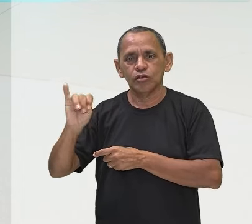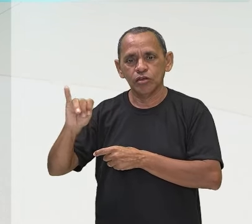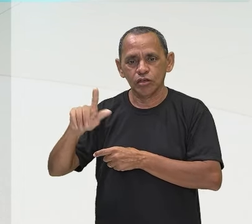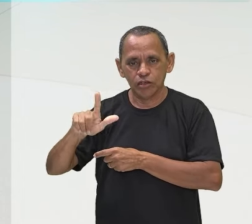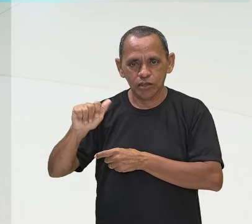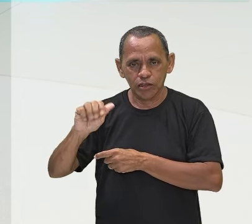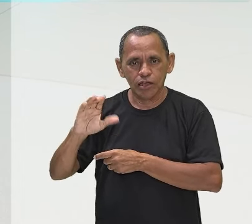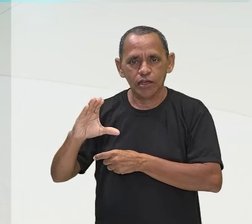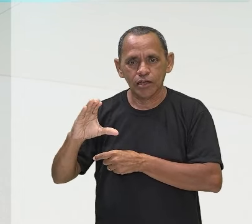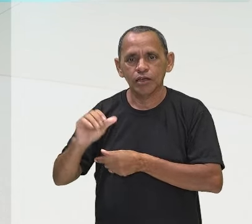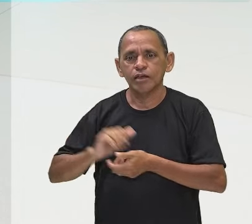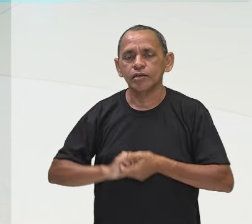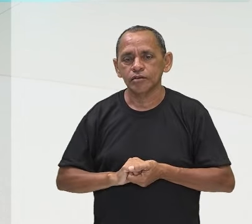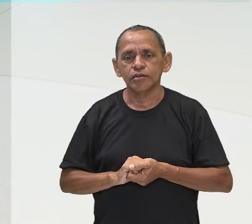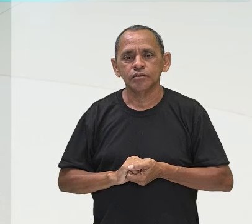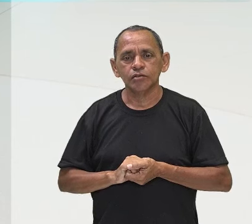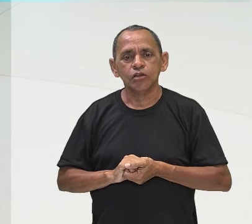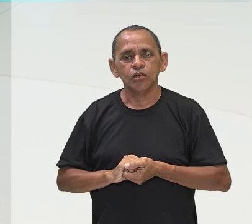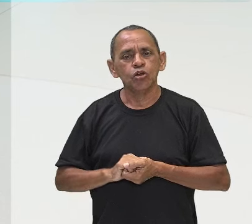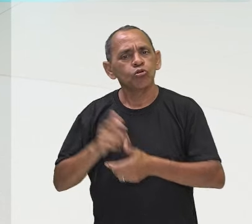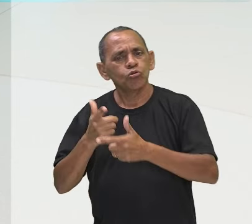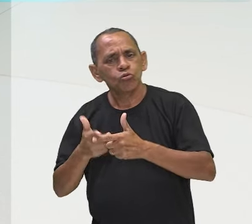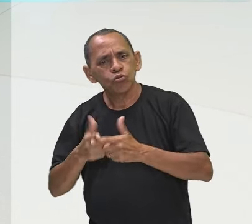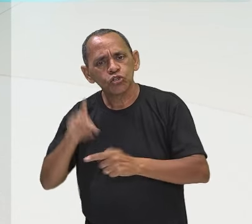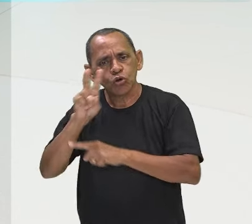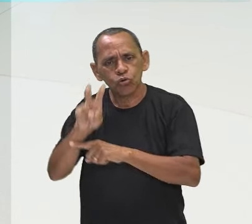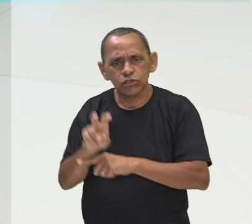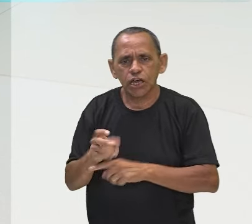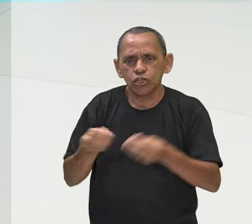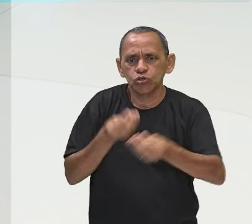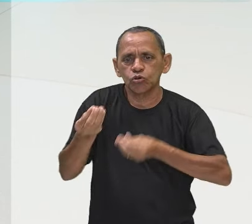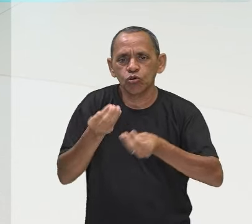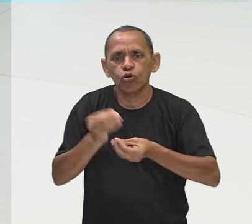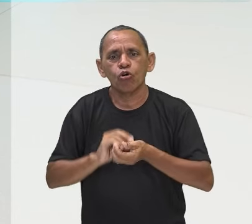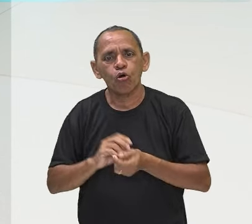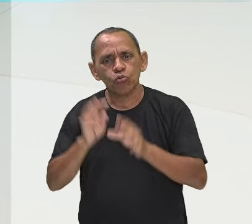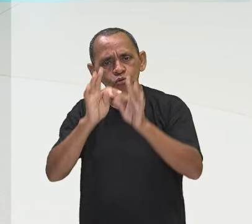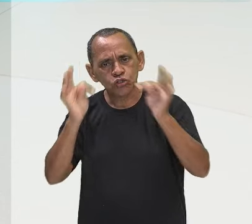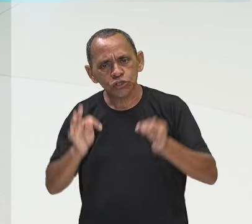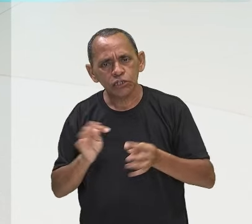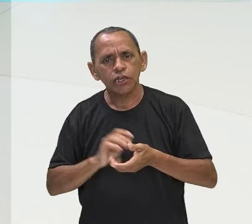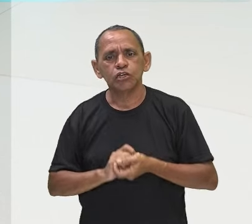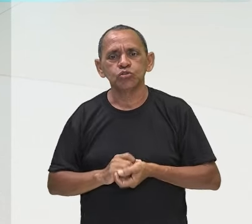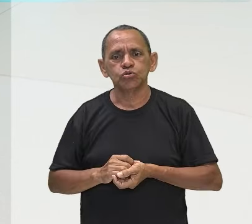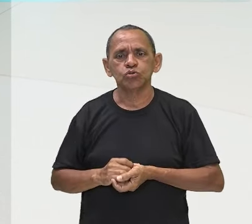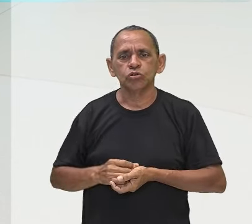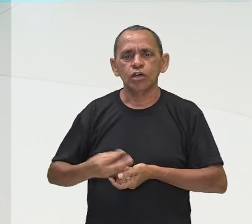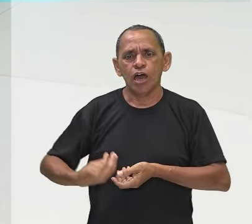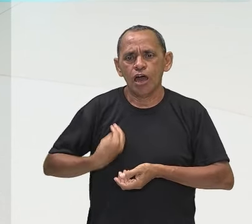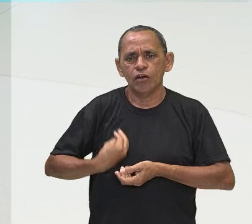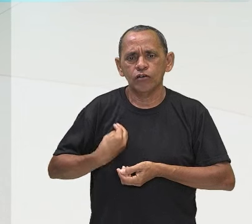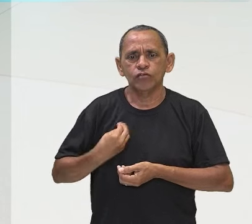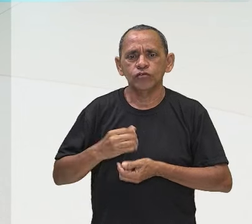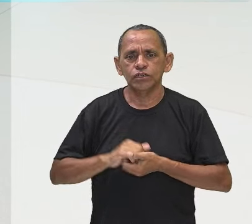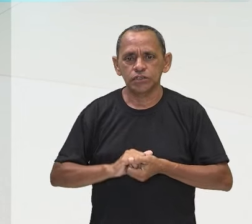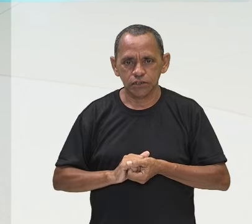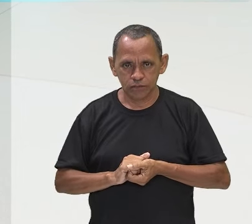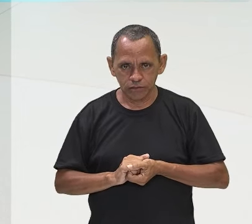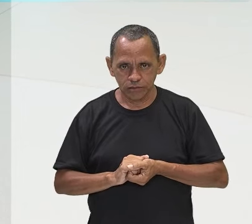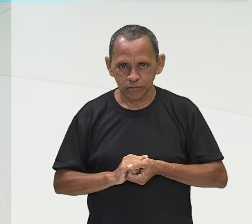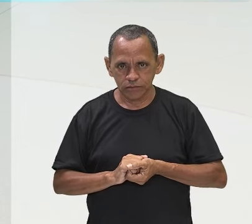velhice, como que uma pessoa mais nova consegue perceber aí em relação a todas as características da velhice. Já que nós